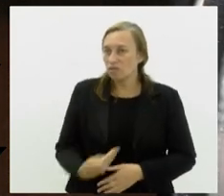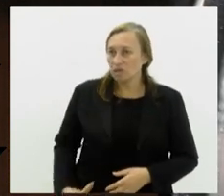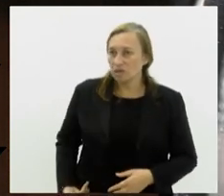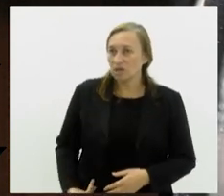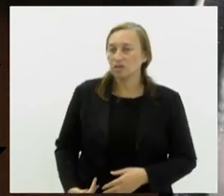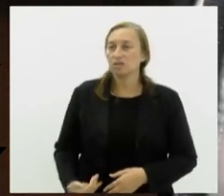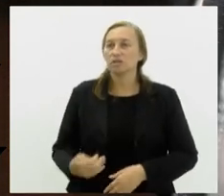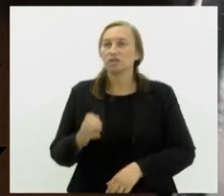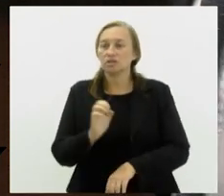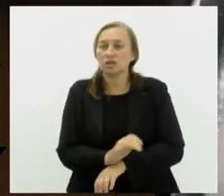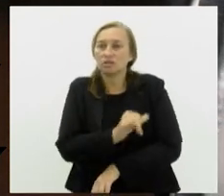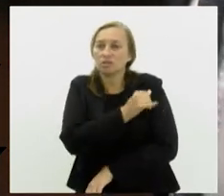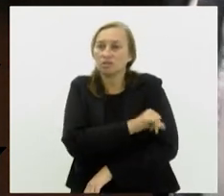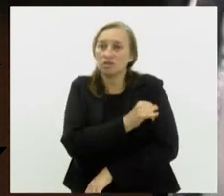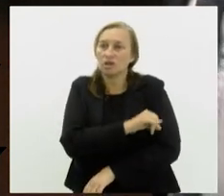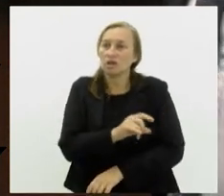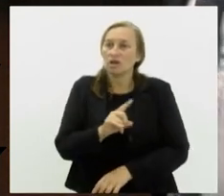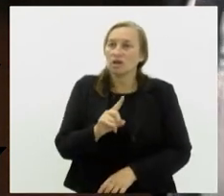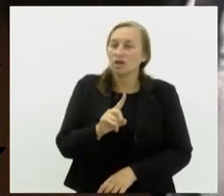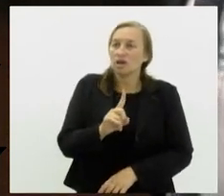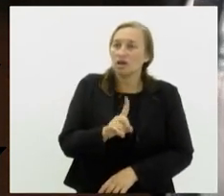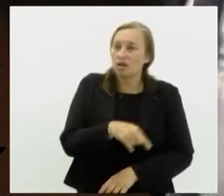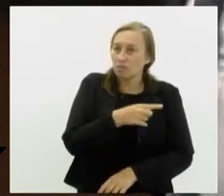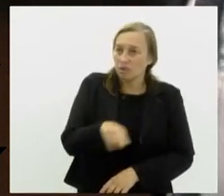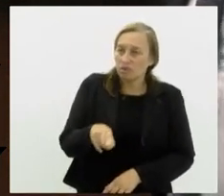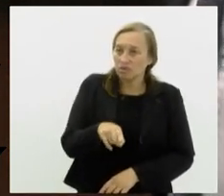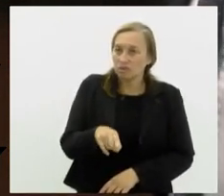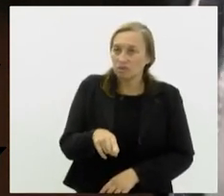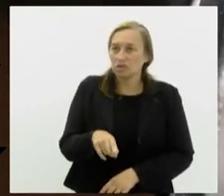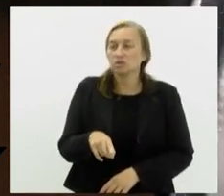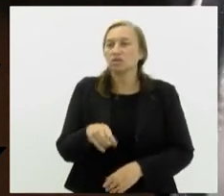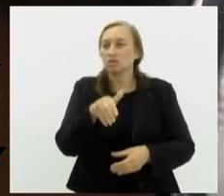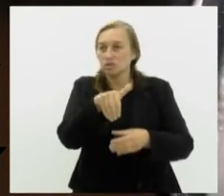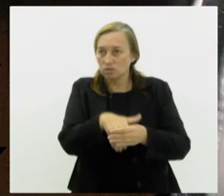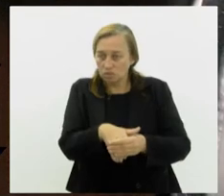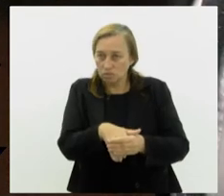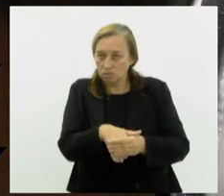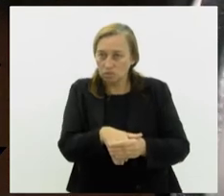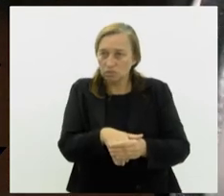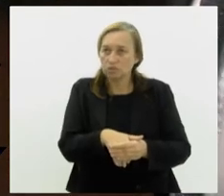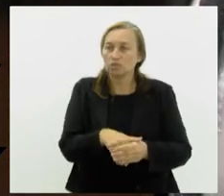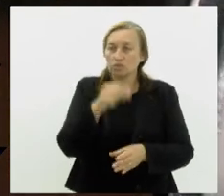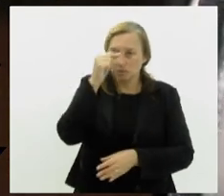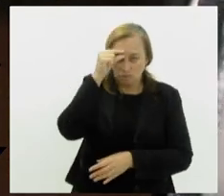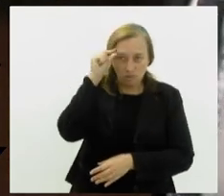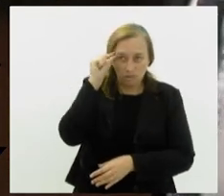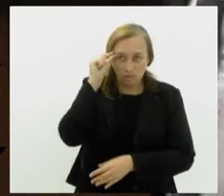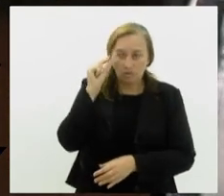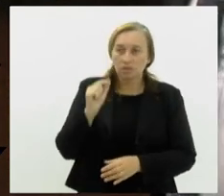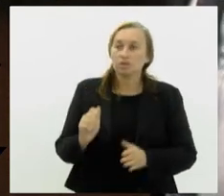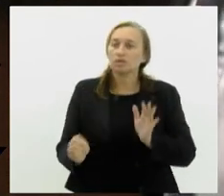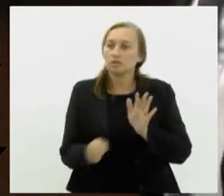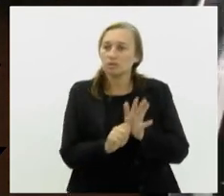repito, reprovado nas urnas, reprovado pela população, mas aclamado pelos traficantes de droga. Obrigado,